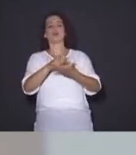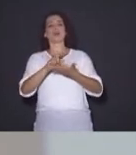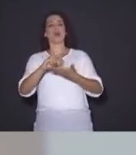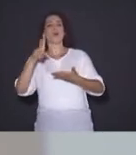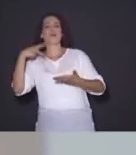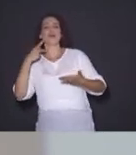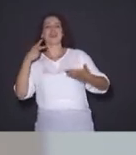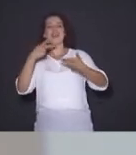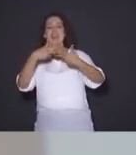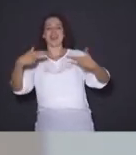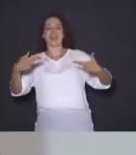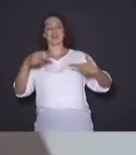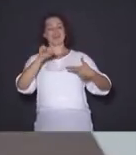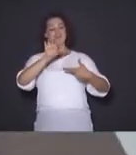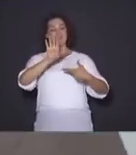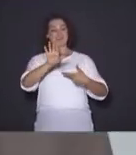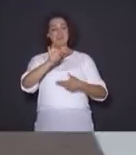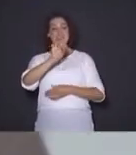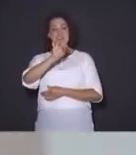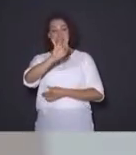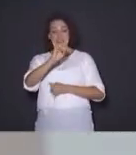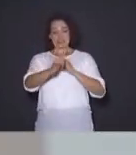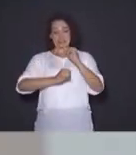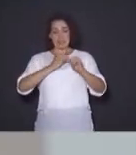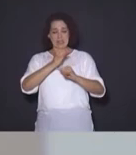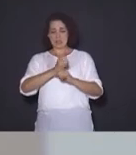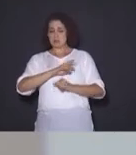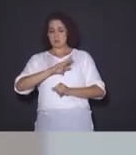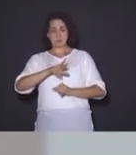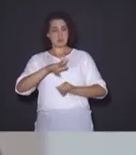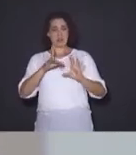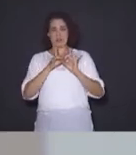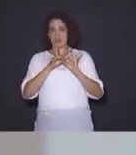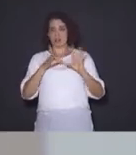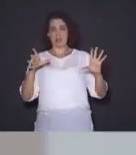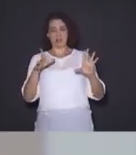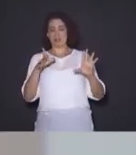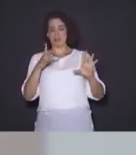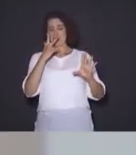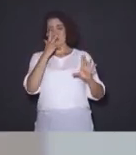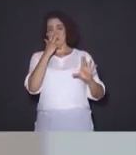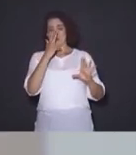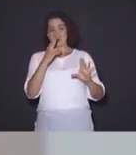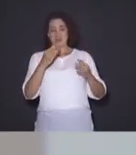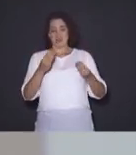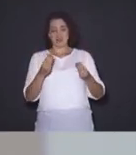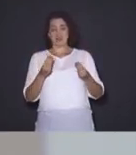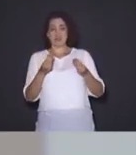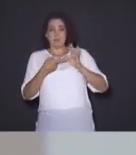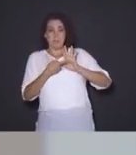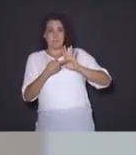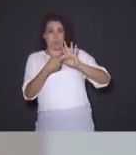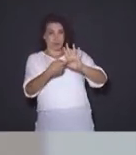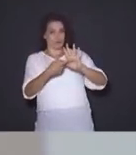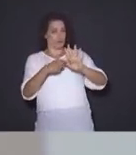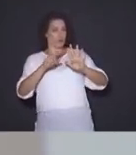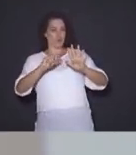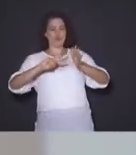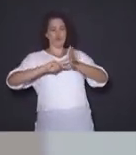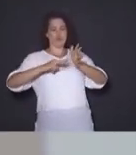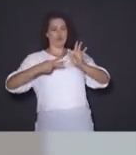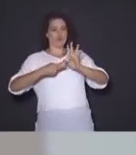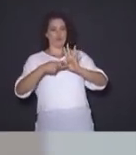uma internet livre nós entregamos a análise do que é fake news ou como o brasil que agora